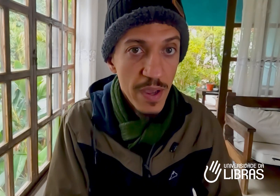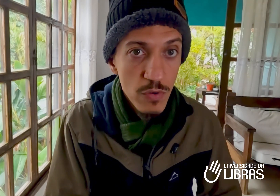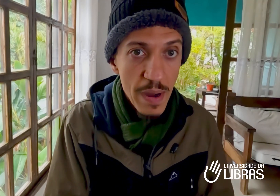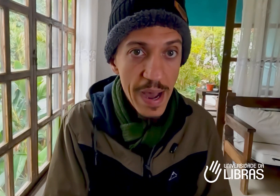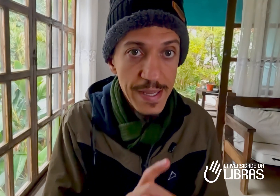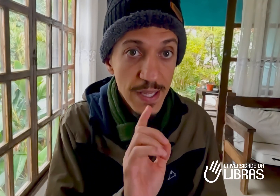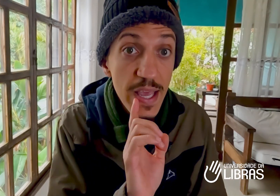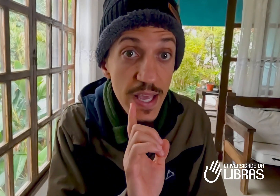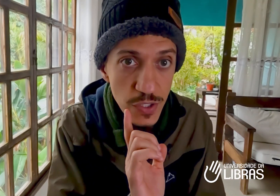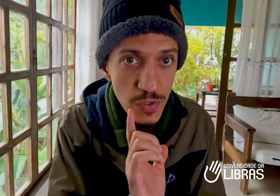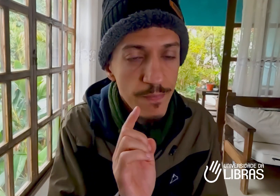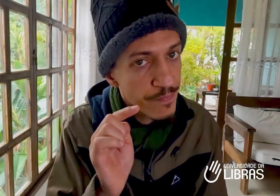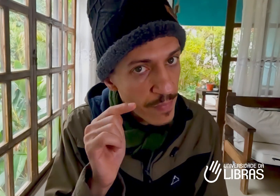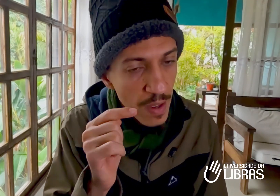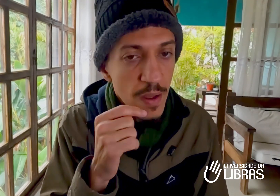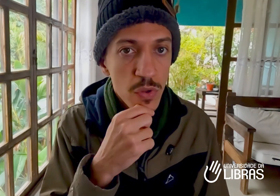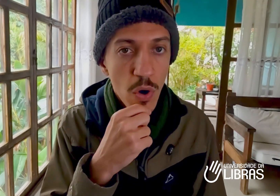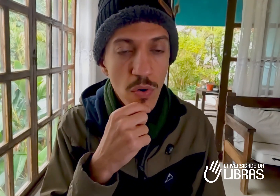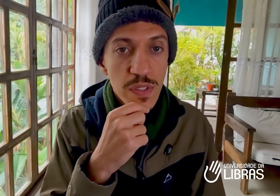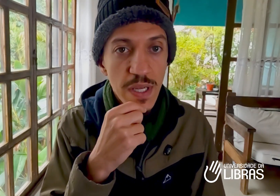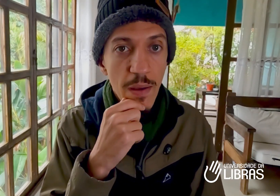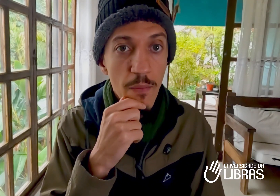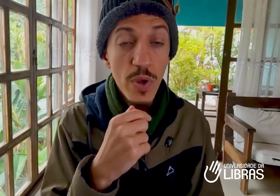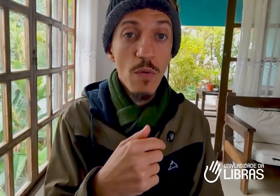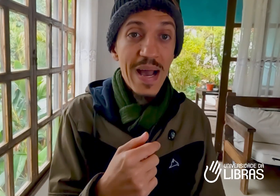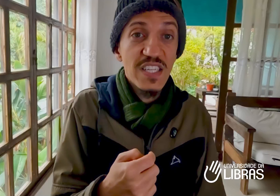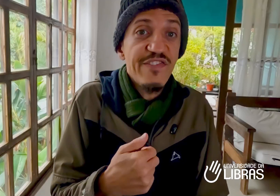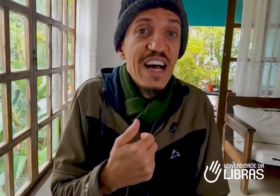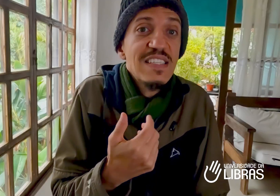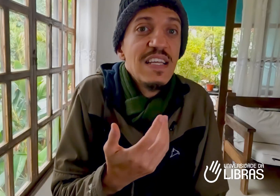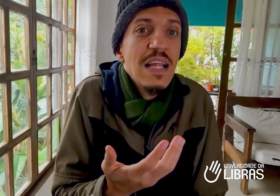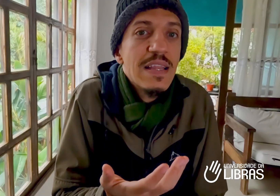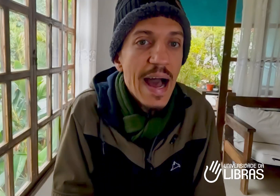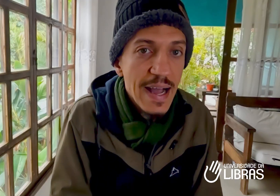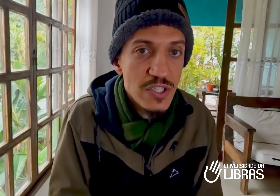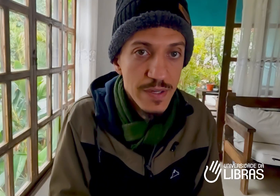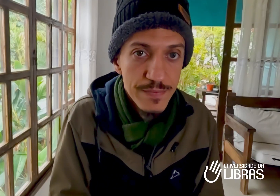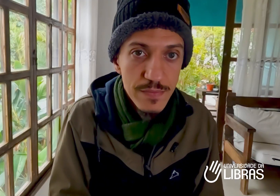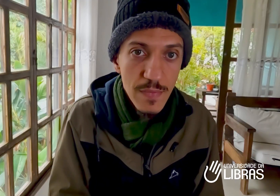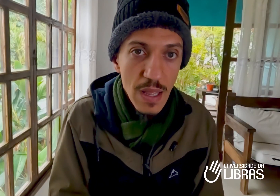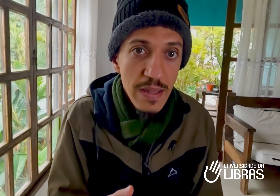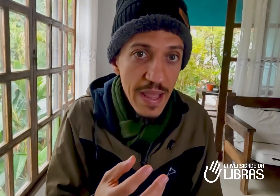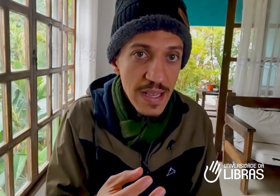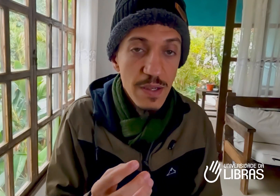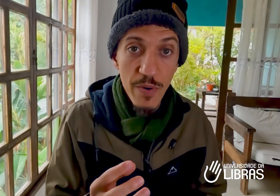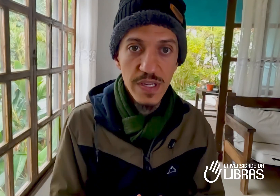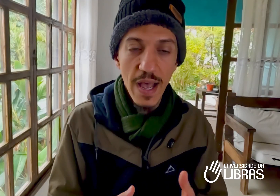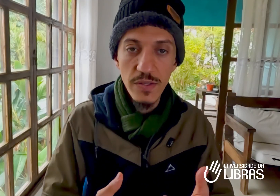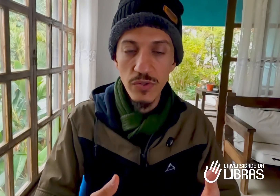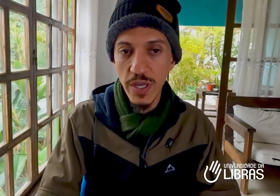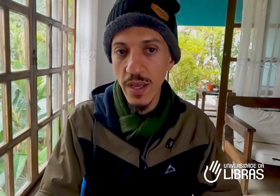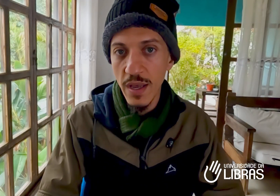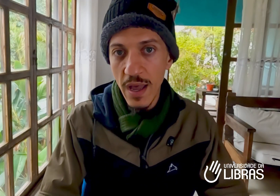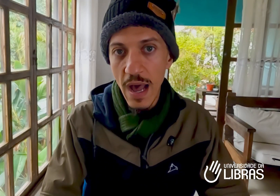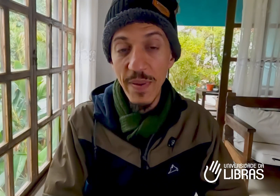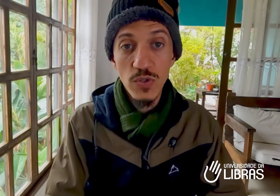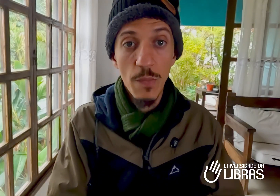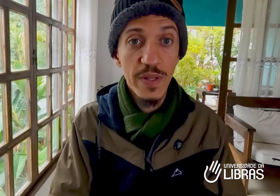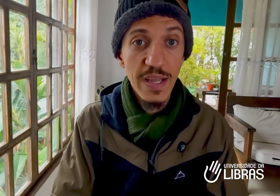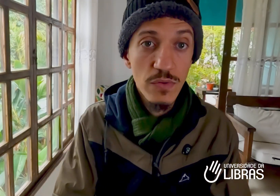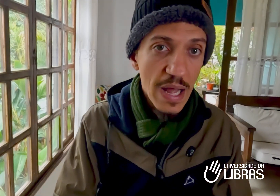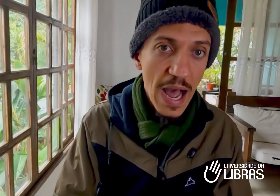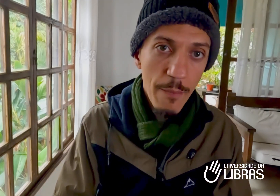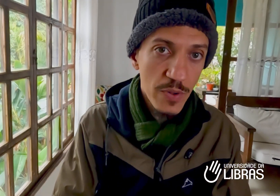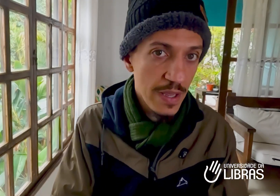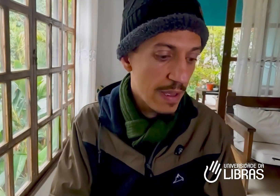sistema e tudo mais, e isso trouxe muito mais facilidade nesse processo de a pessoa